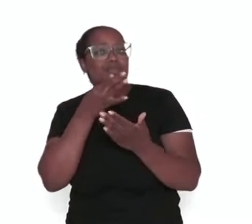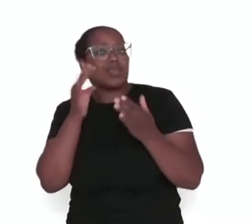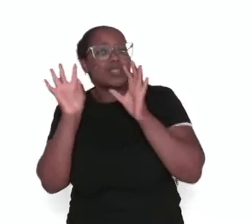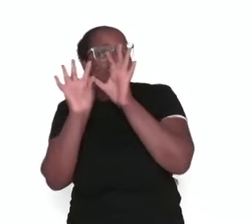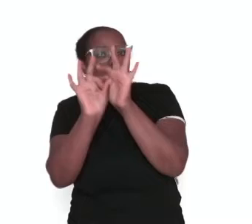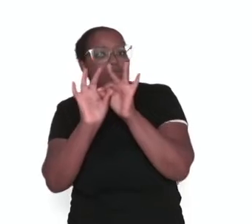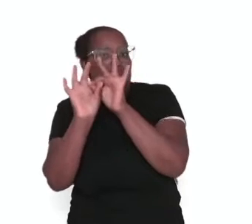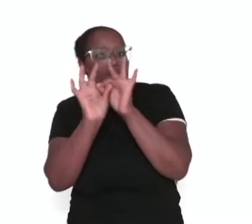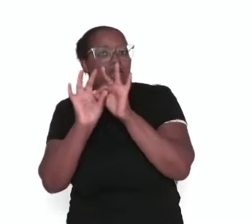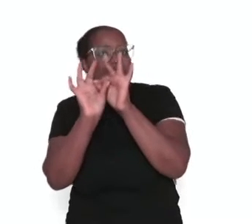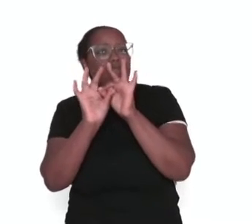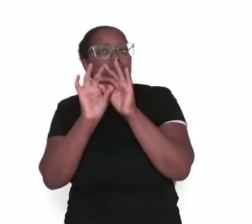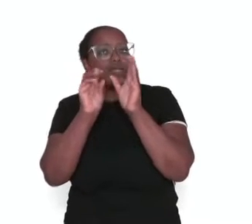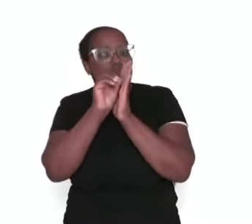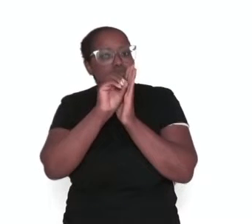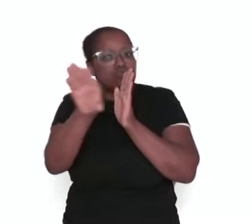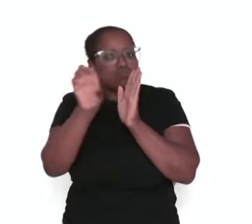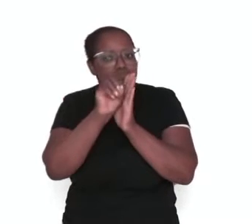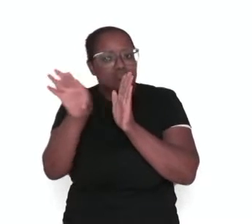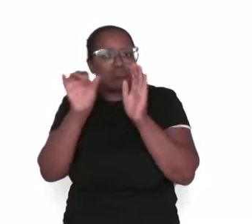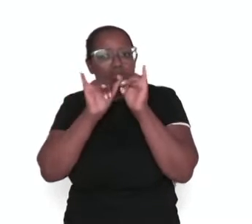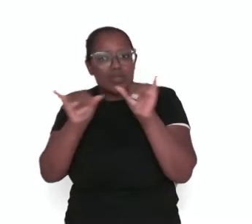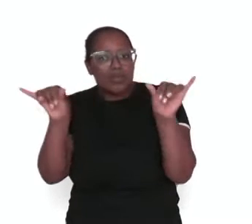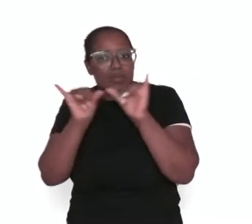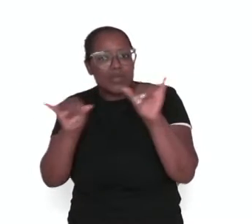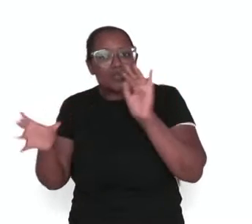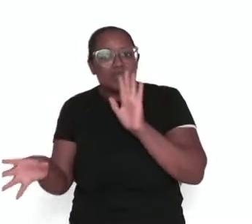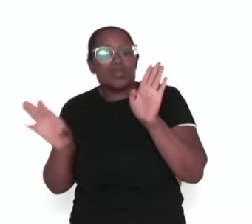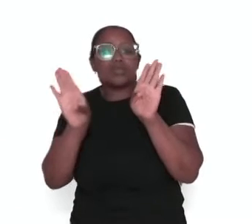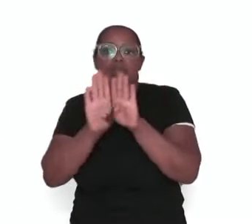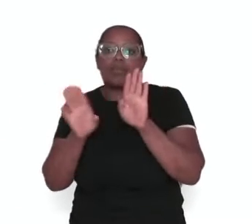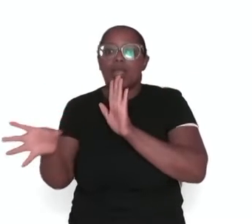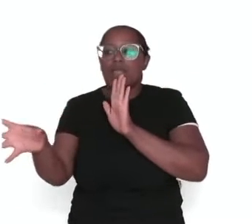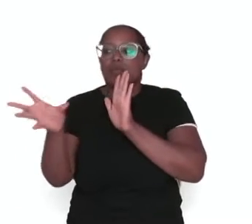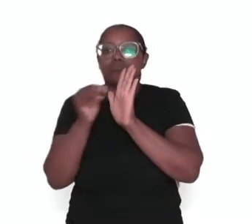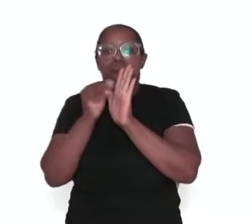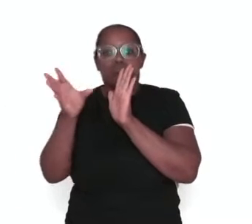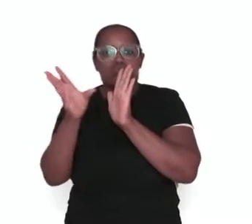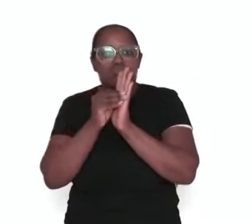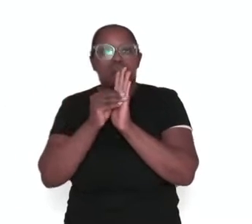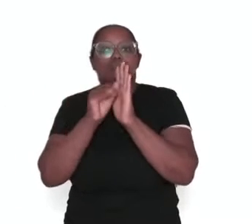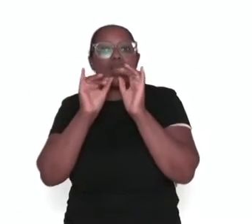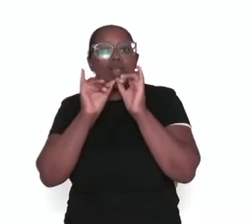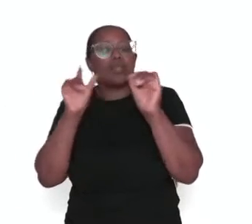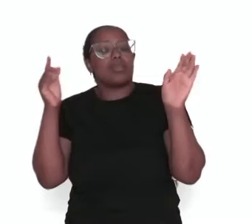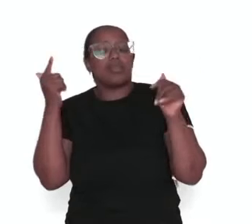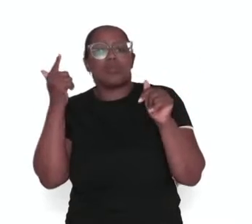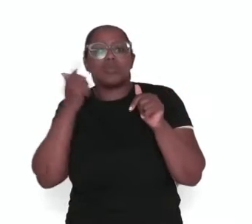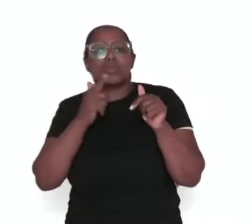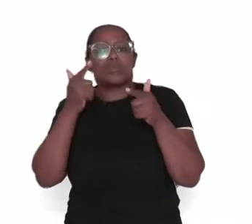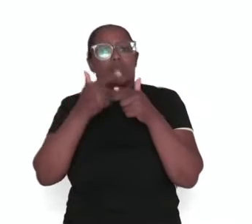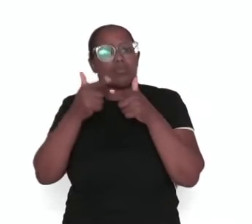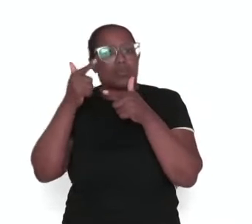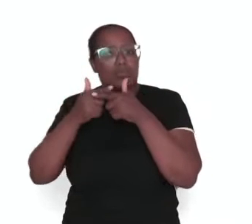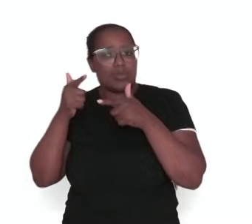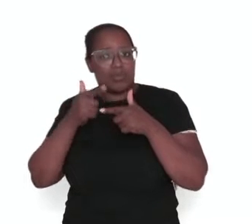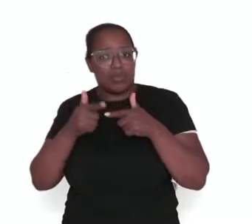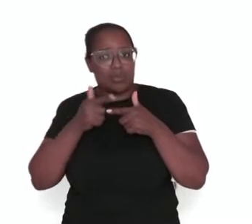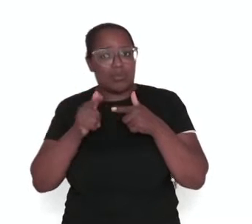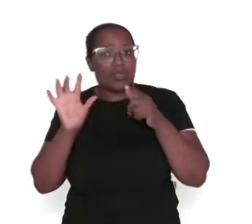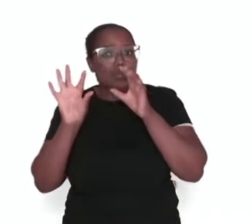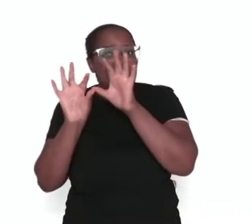de transferência e de armazenamento de dados. Resolver situações problemas envolvendo as unidades